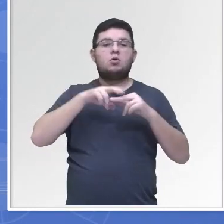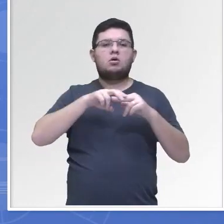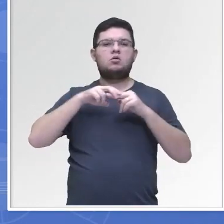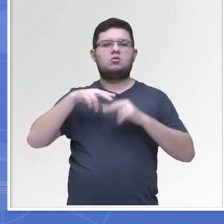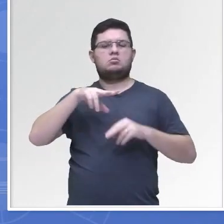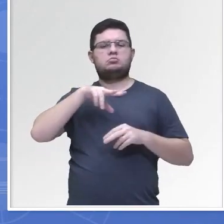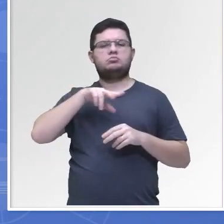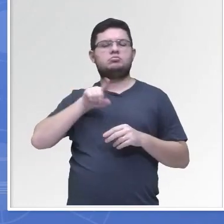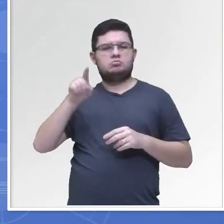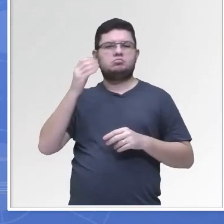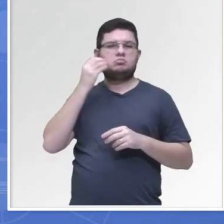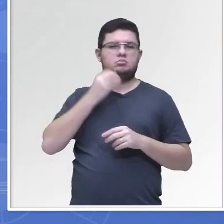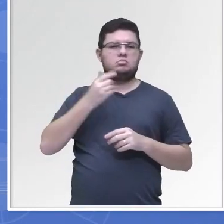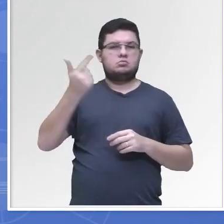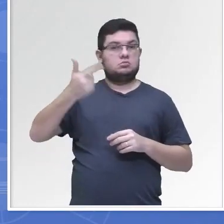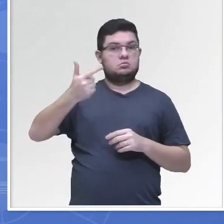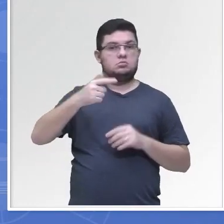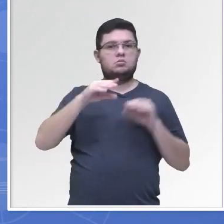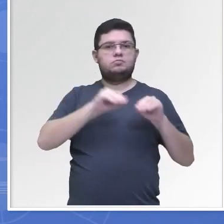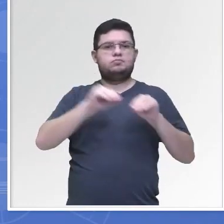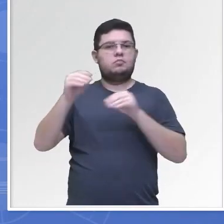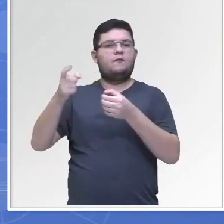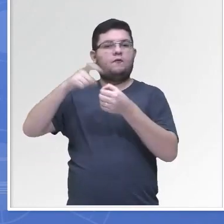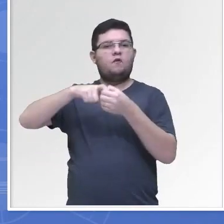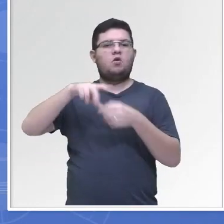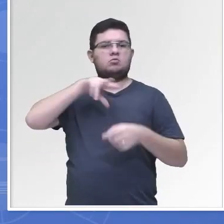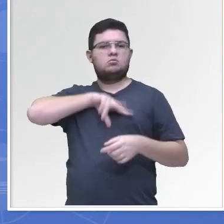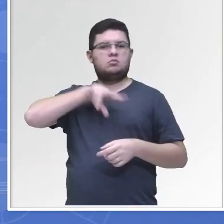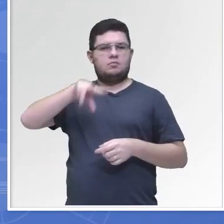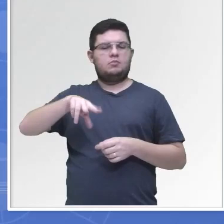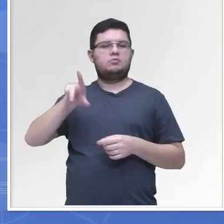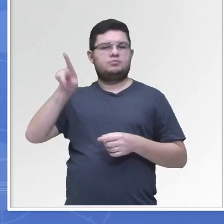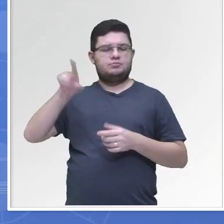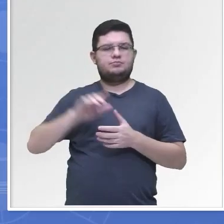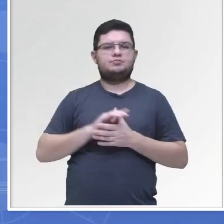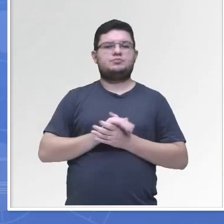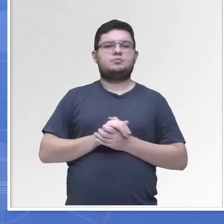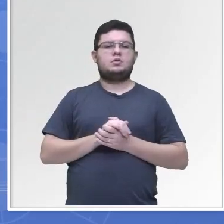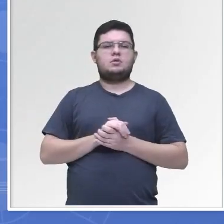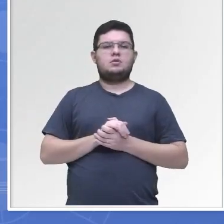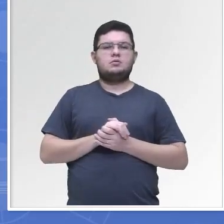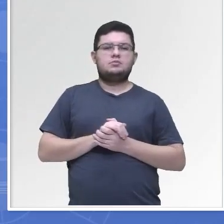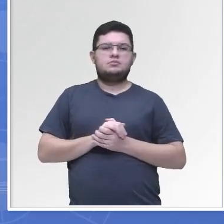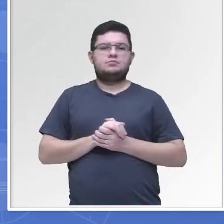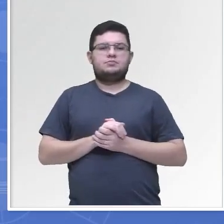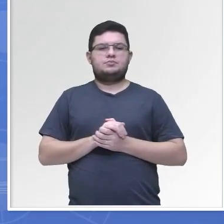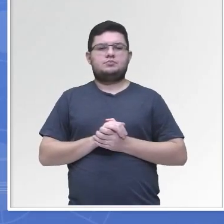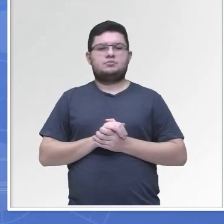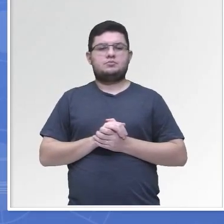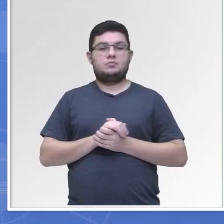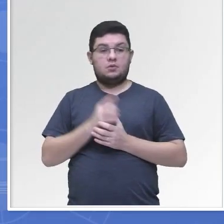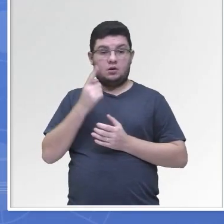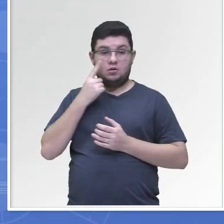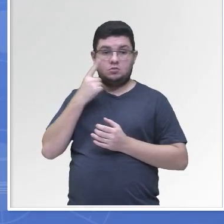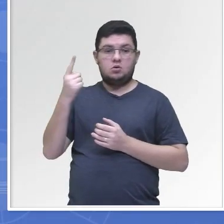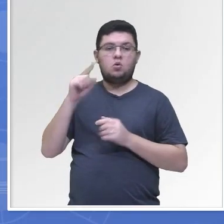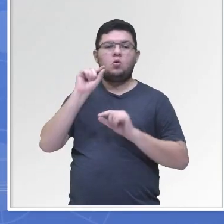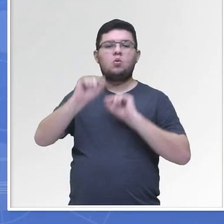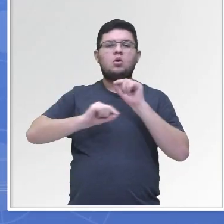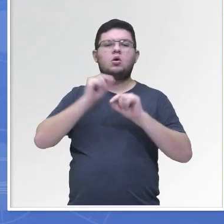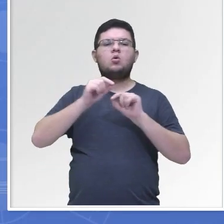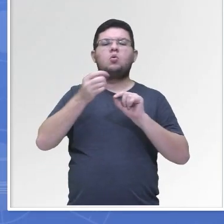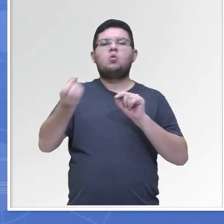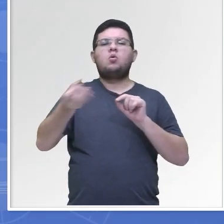essa transição, ela é muito delicada e ela é primordial para esse processo. Então, vamos lá? Alguns pontos desse